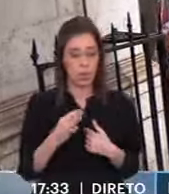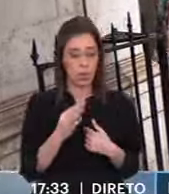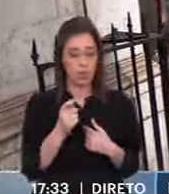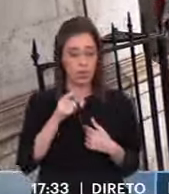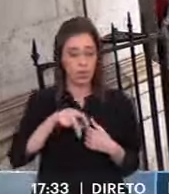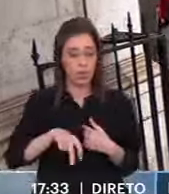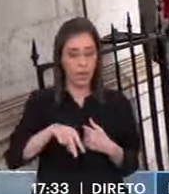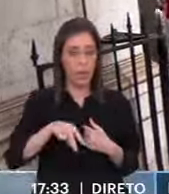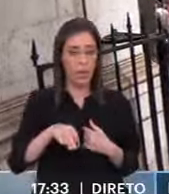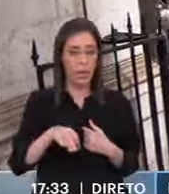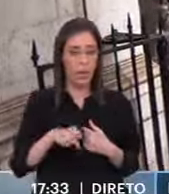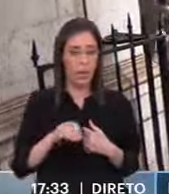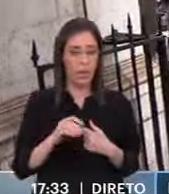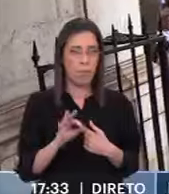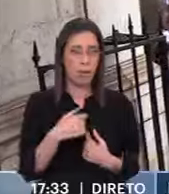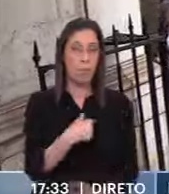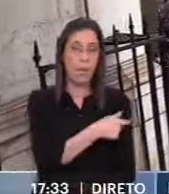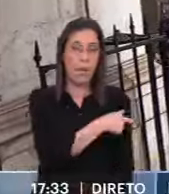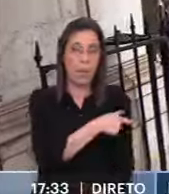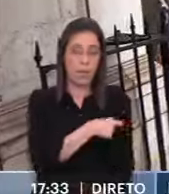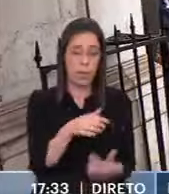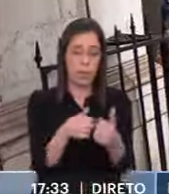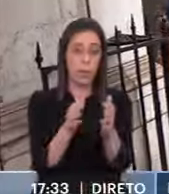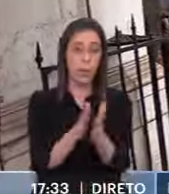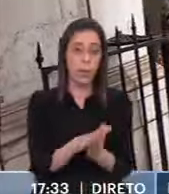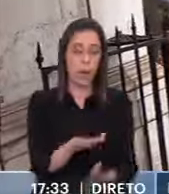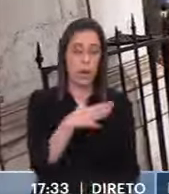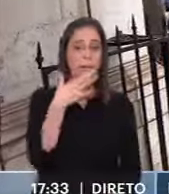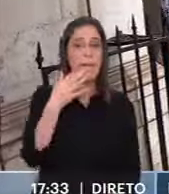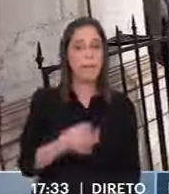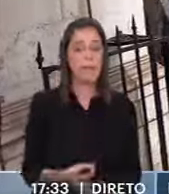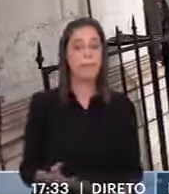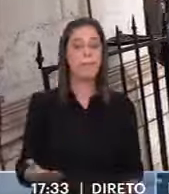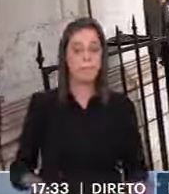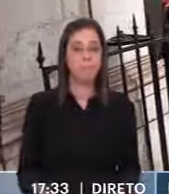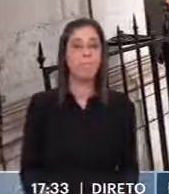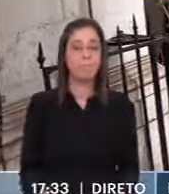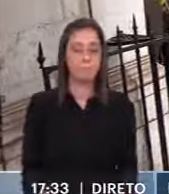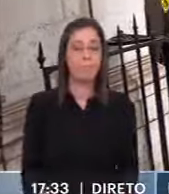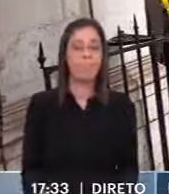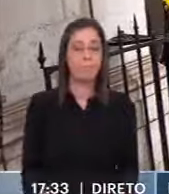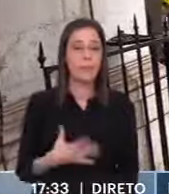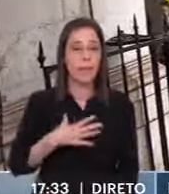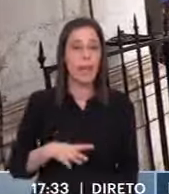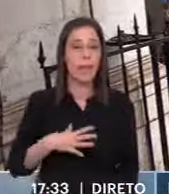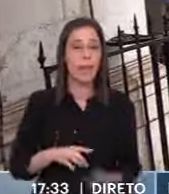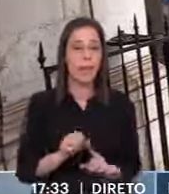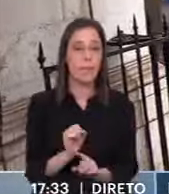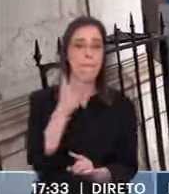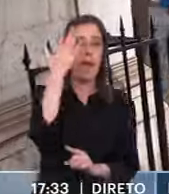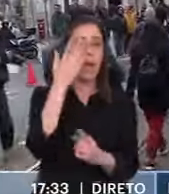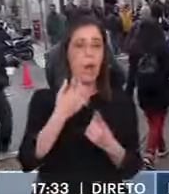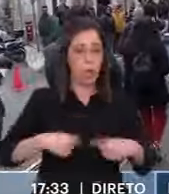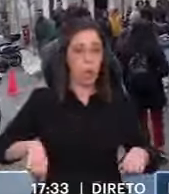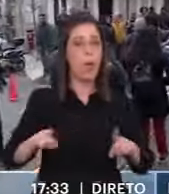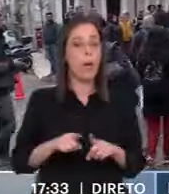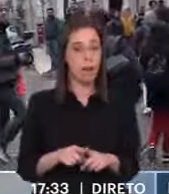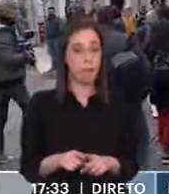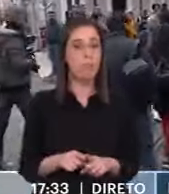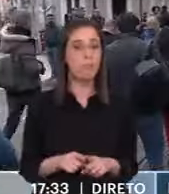nós representamos todos estes setores e, portanto, obviamente que pretendemos nesta primeira reunião